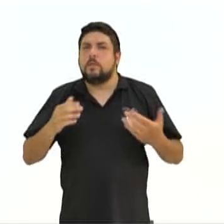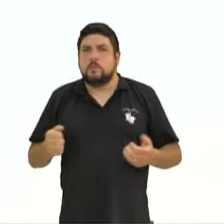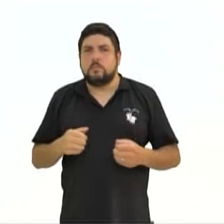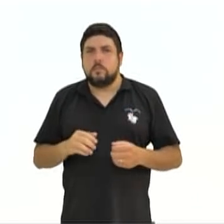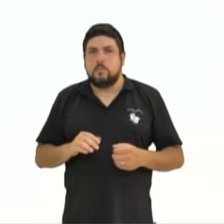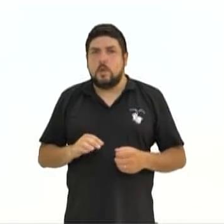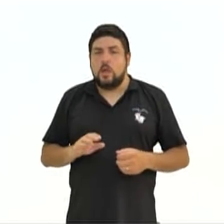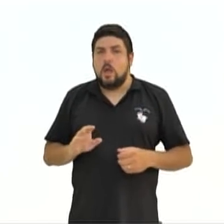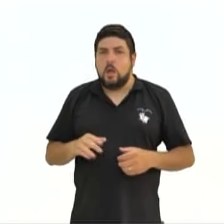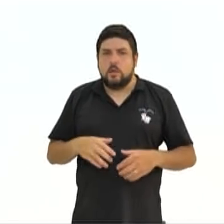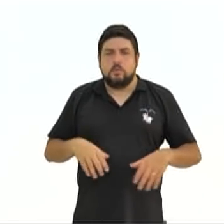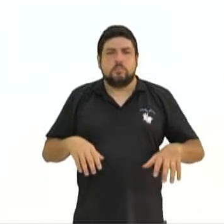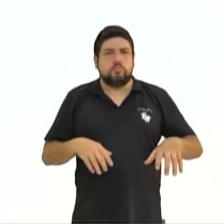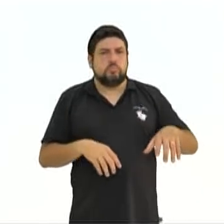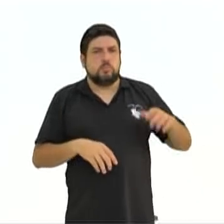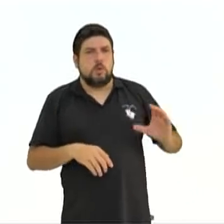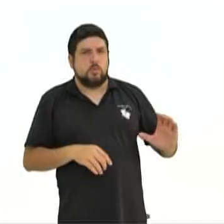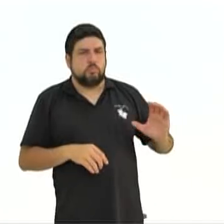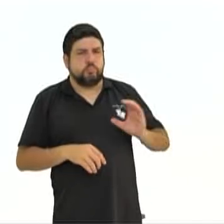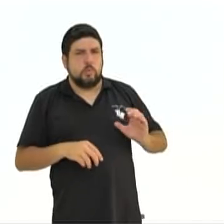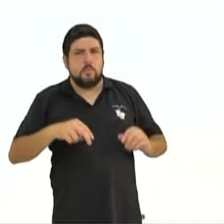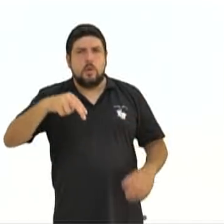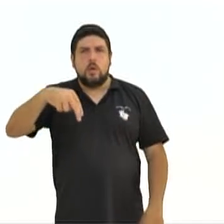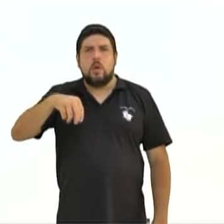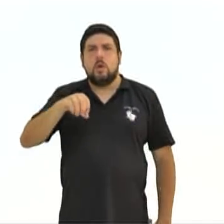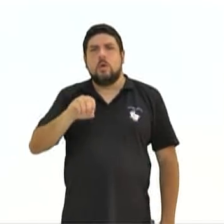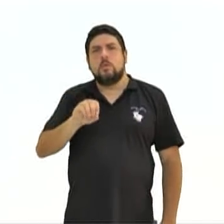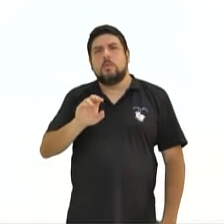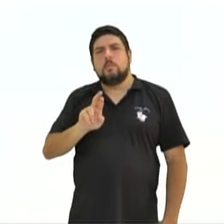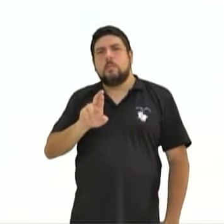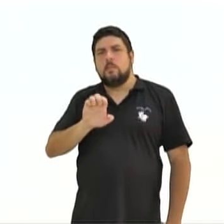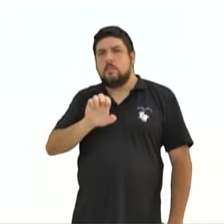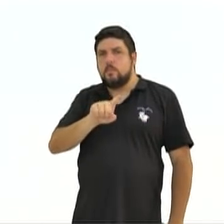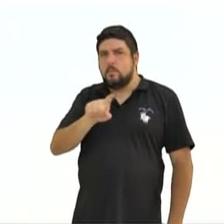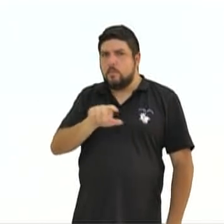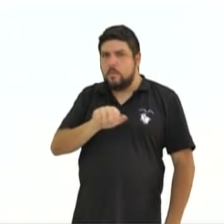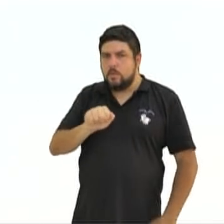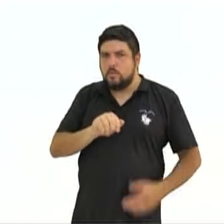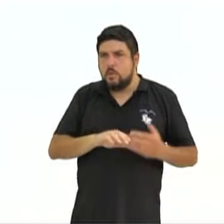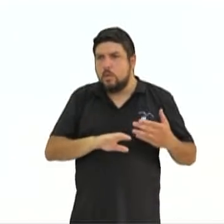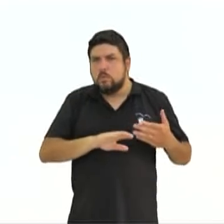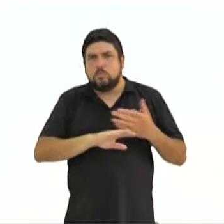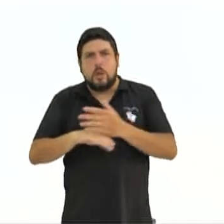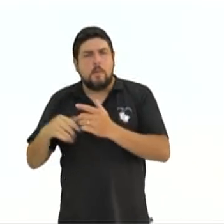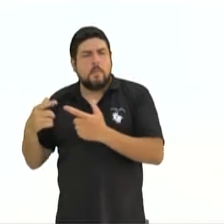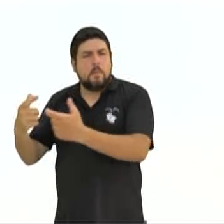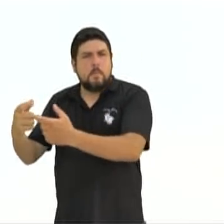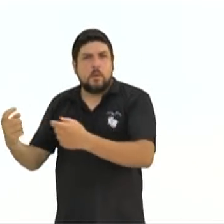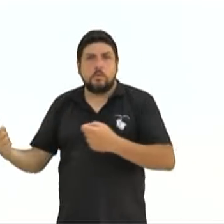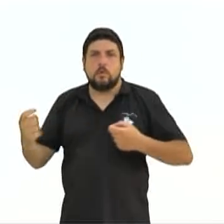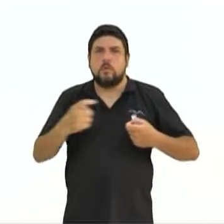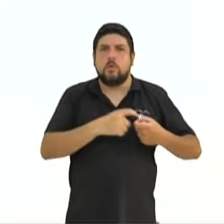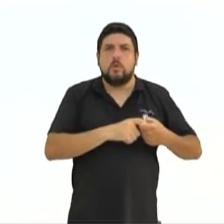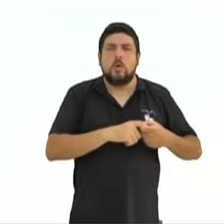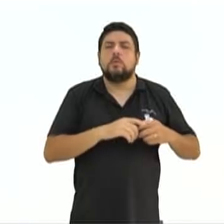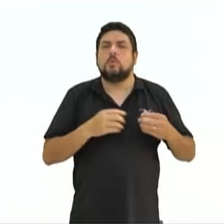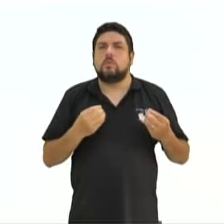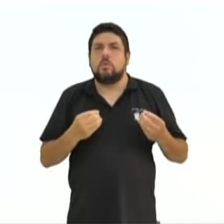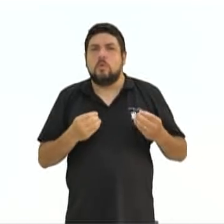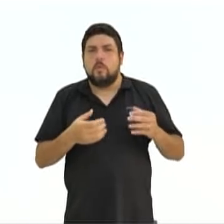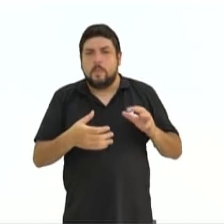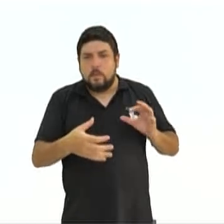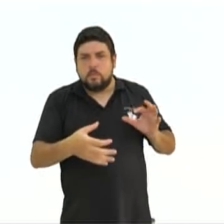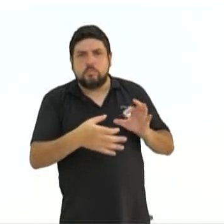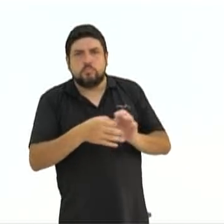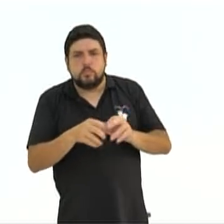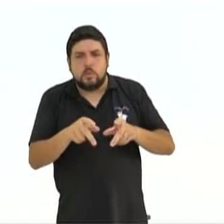vamos lembrar que Portugal teve sua unificação no meio da guerra de reconquista da Península Ibérica, se uniram à população de